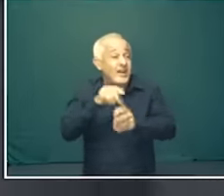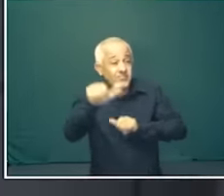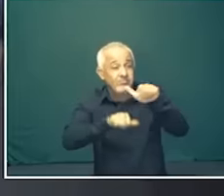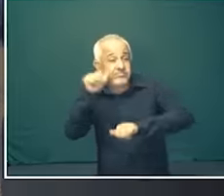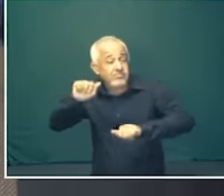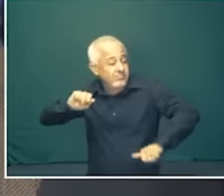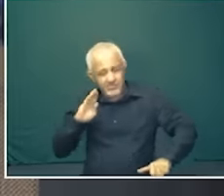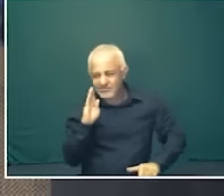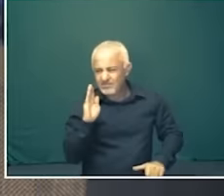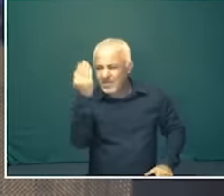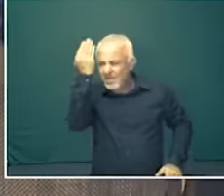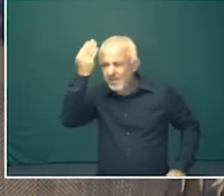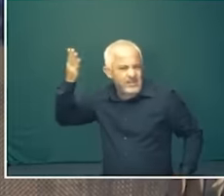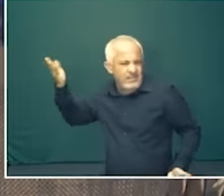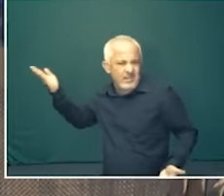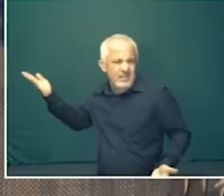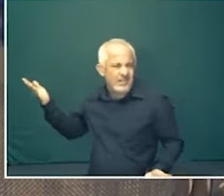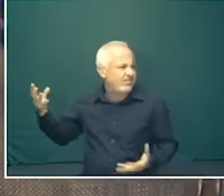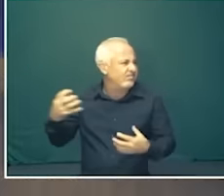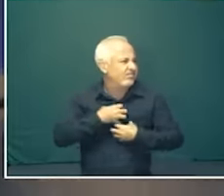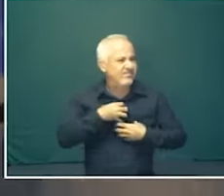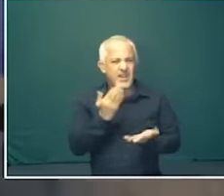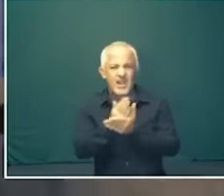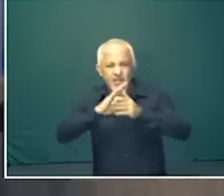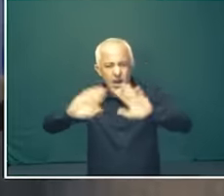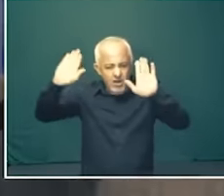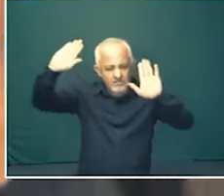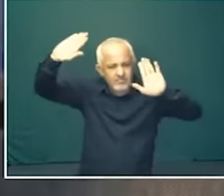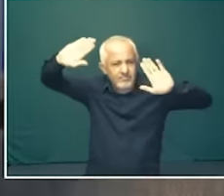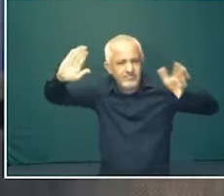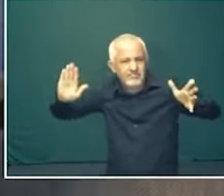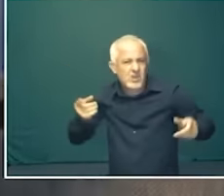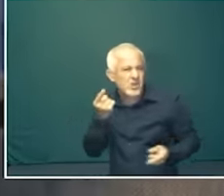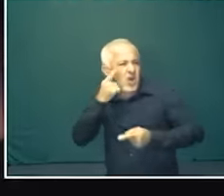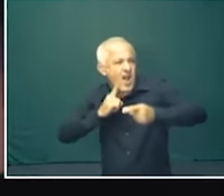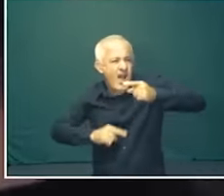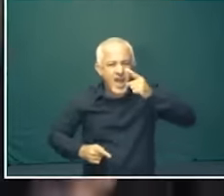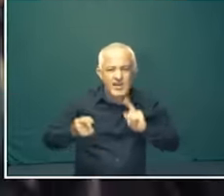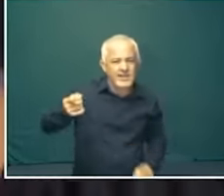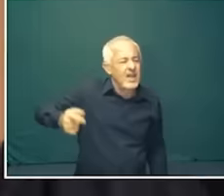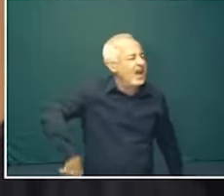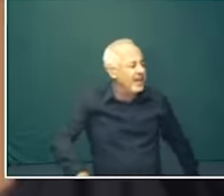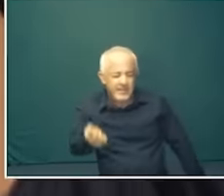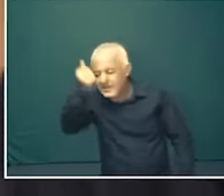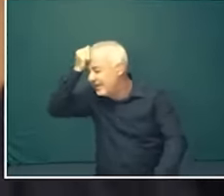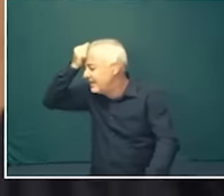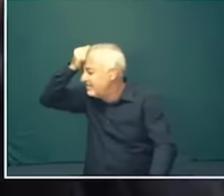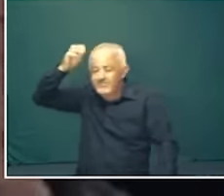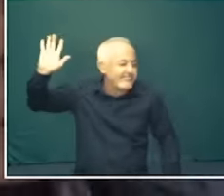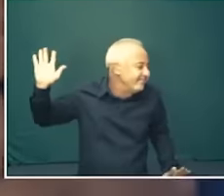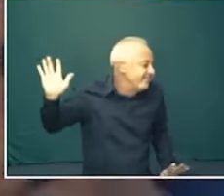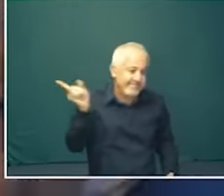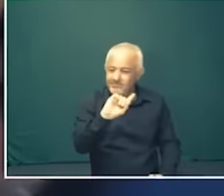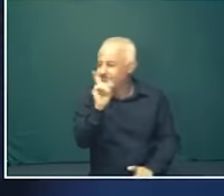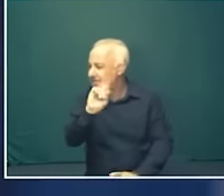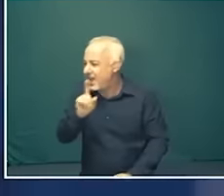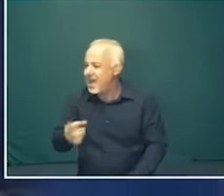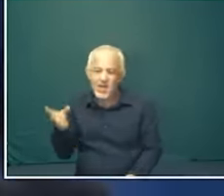virou falsidade. Perdeu sentido e aí acabou. Não vale chorar, nem se arrepender. Foi